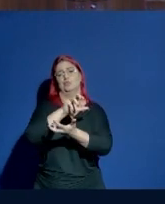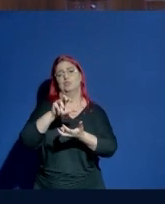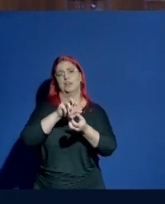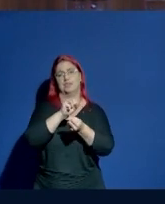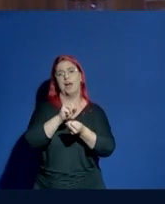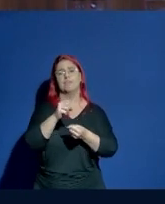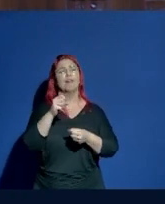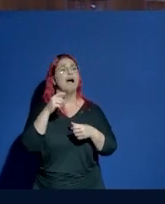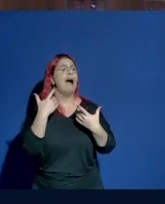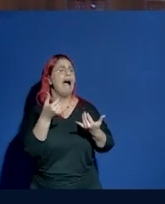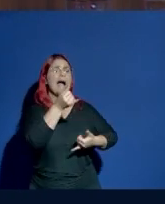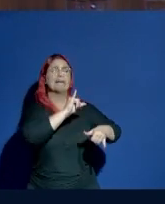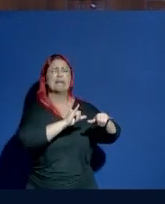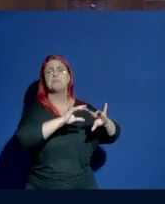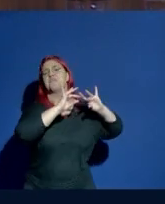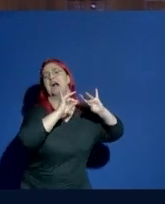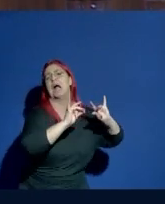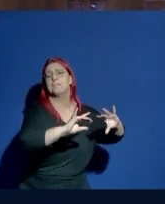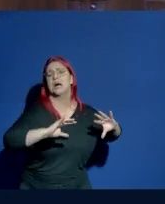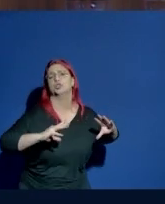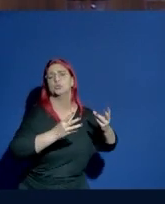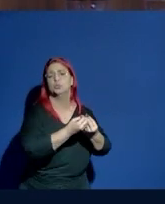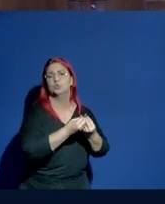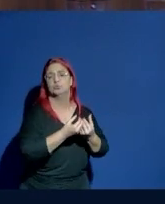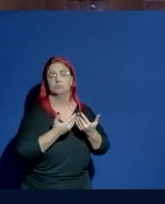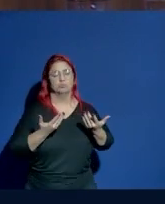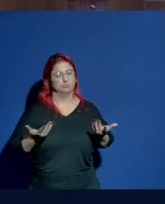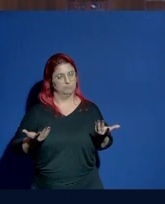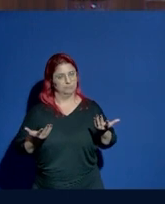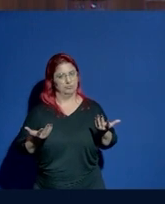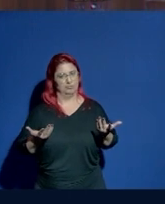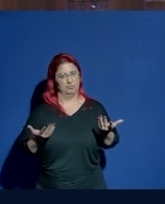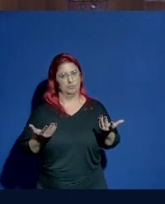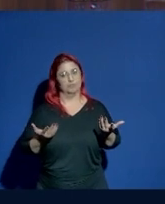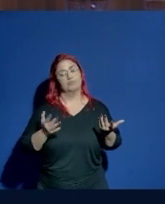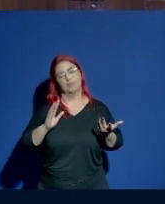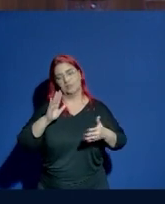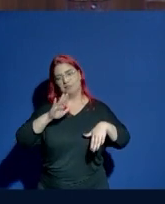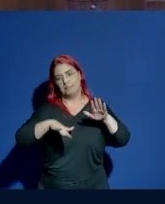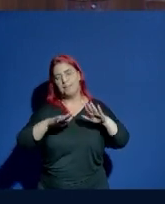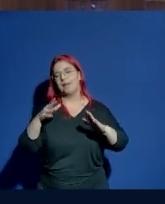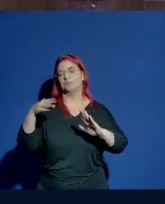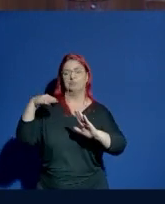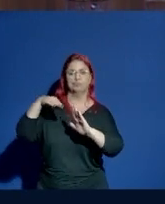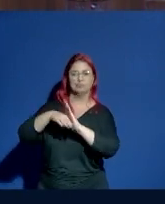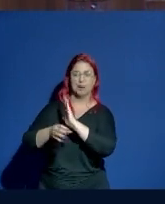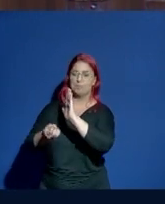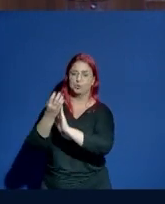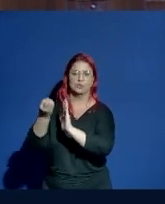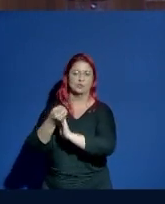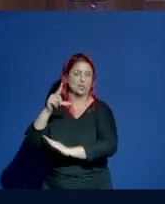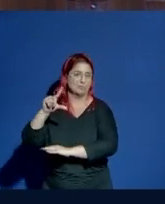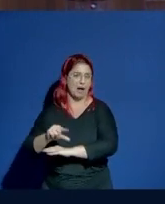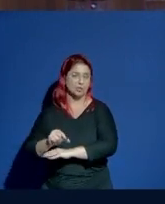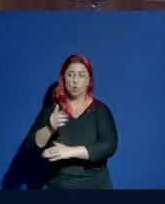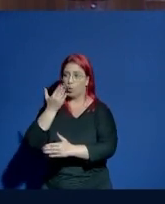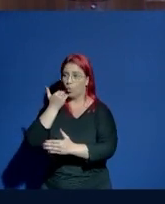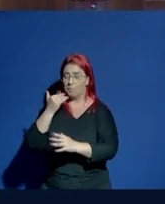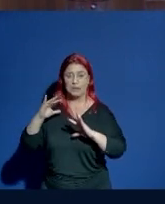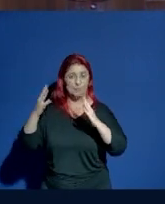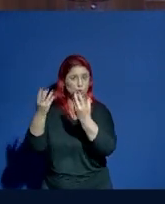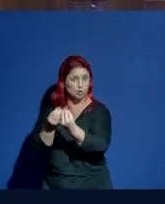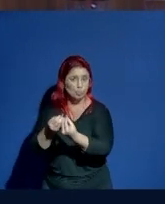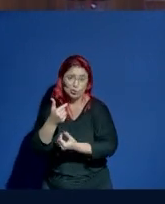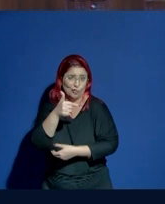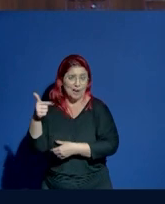vão acabar com todos os químicos? Tá, isso é agricultura orgânica, produtividade baixa, não vai ter comida para todo mundo.